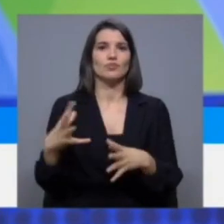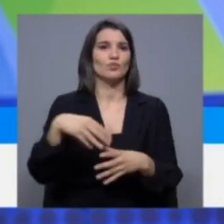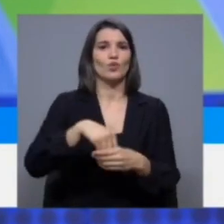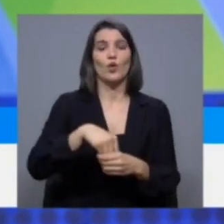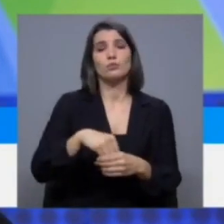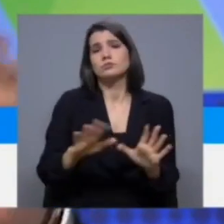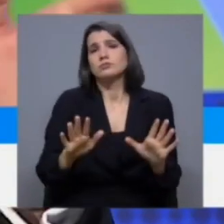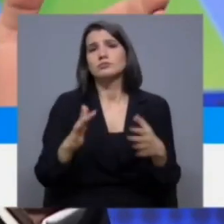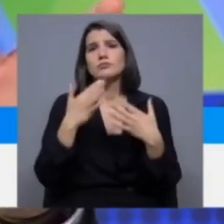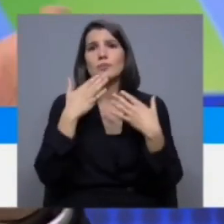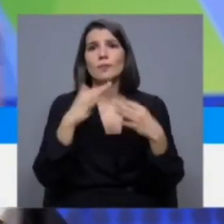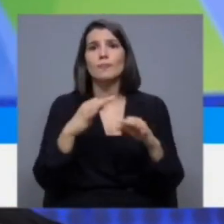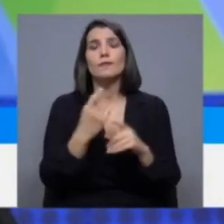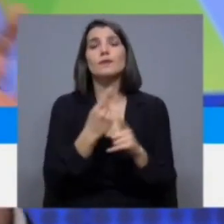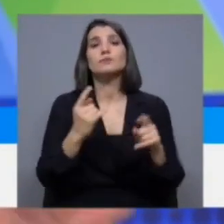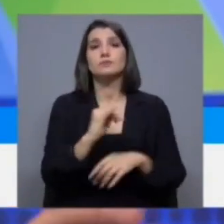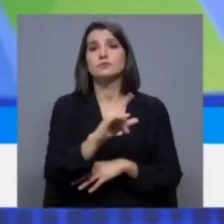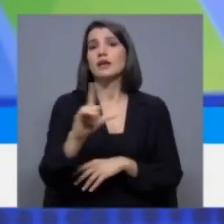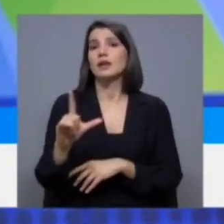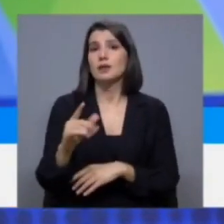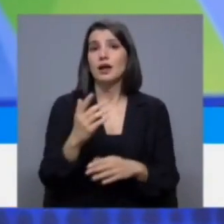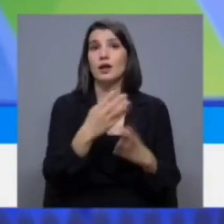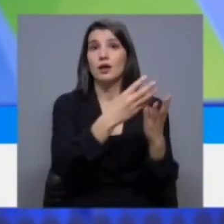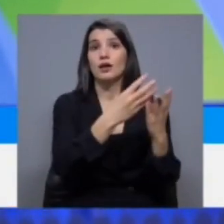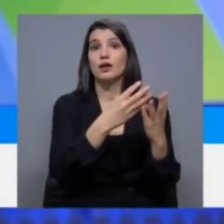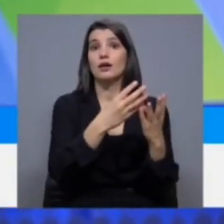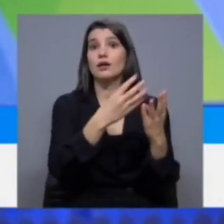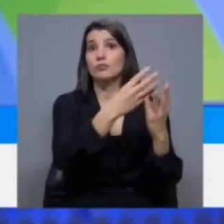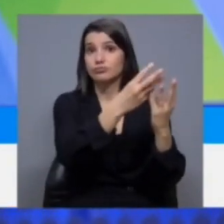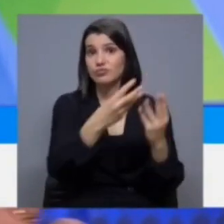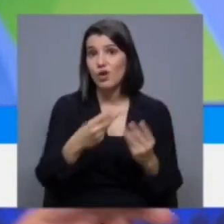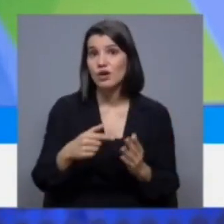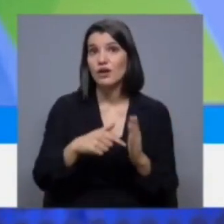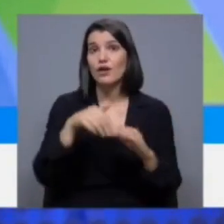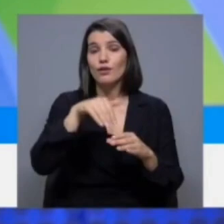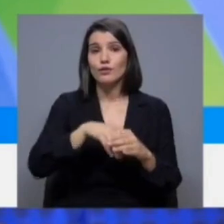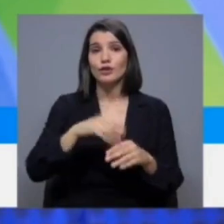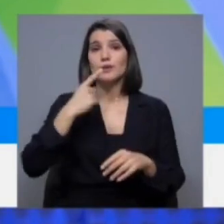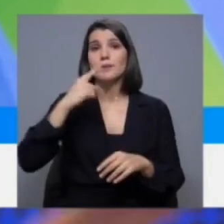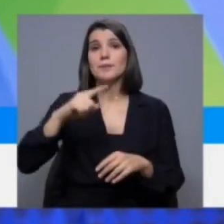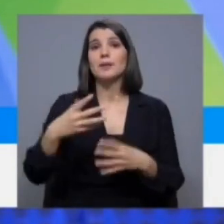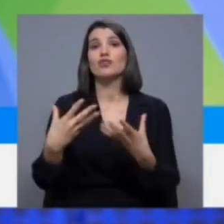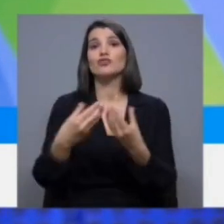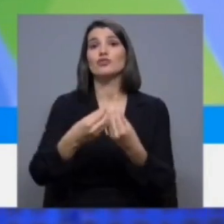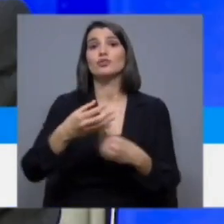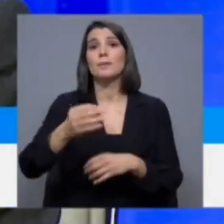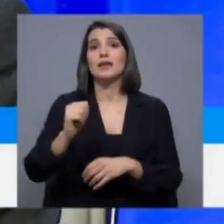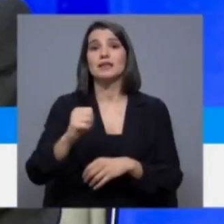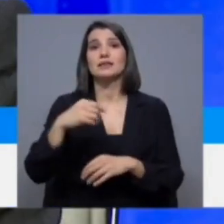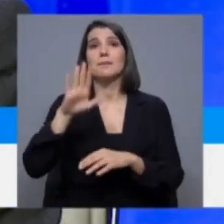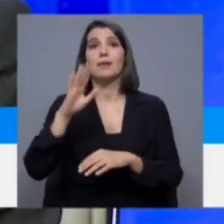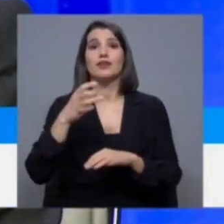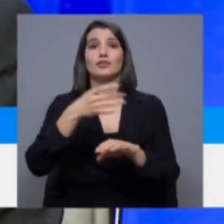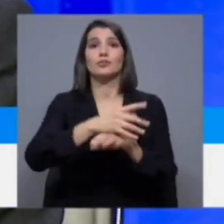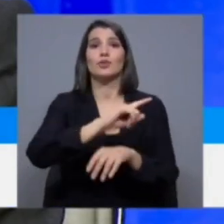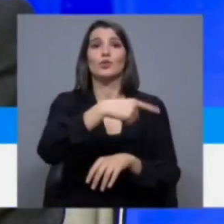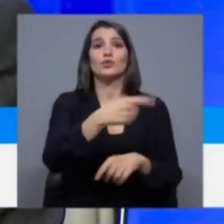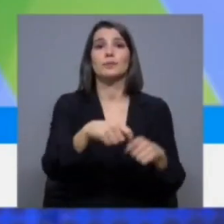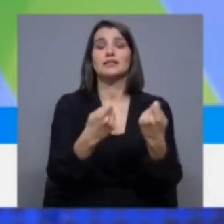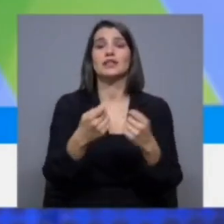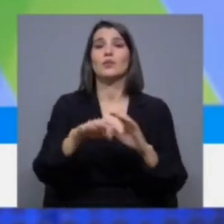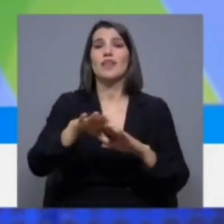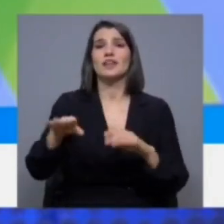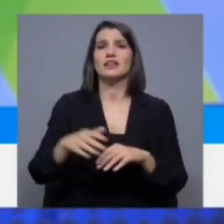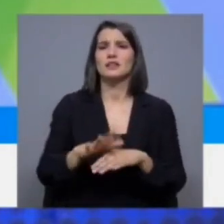normal visto que na verdade a desenvolver ao solo o orçamento só em termos orçamentários voltou mais vezes ao lado o palhaço do que qualquer outro partido a direita as